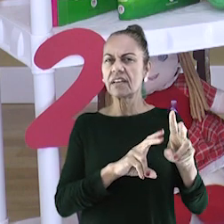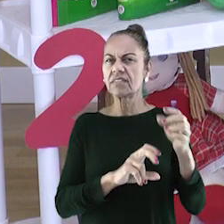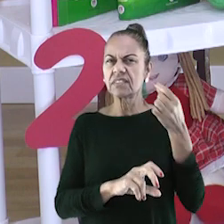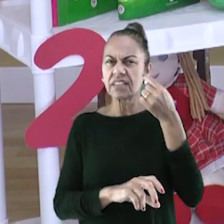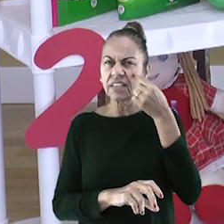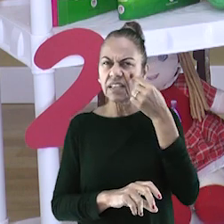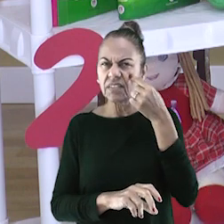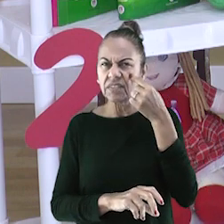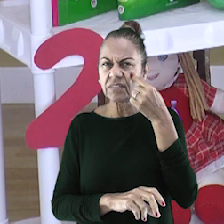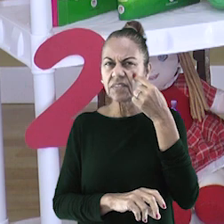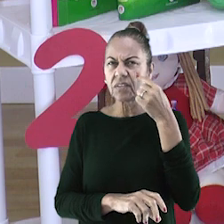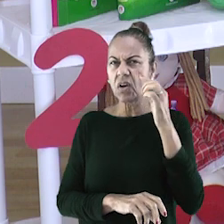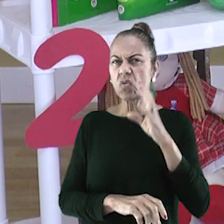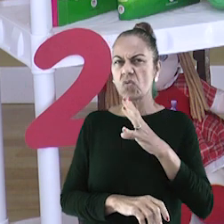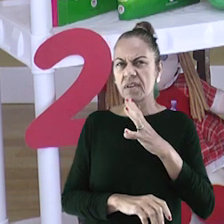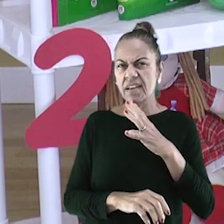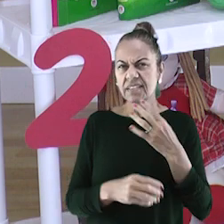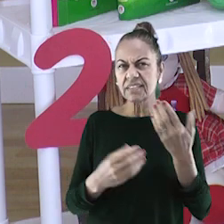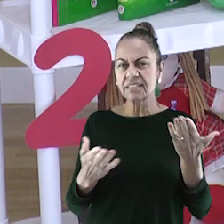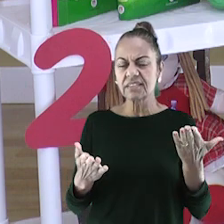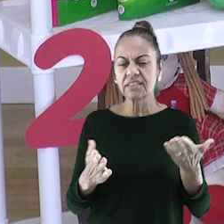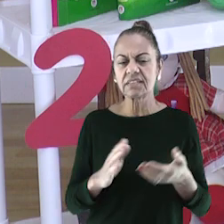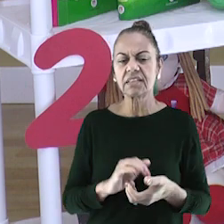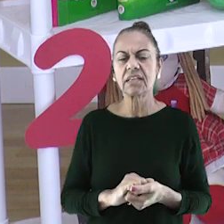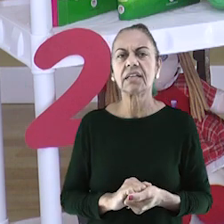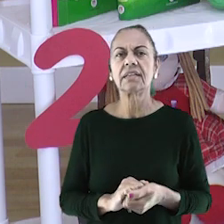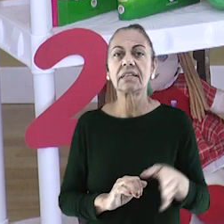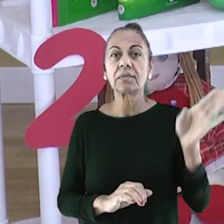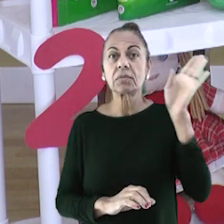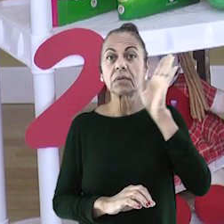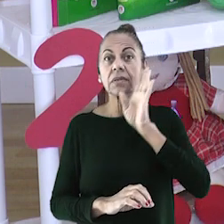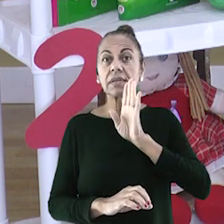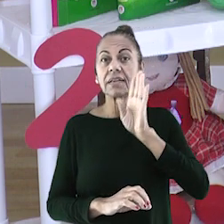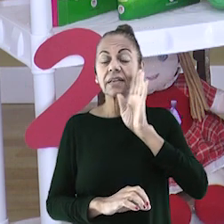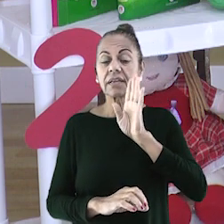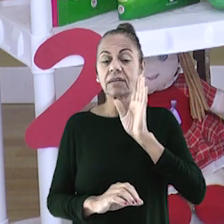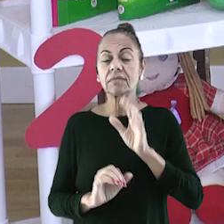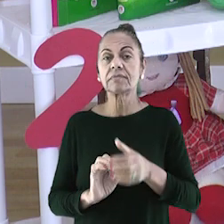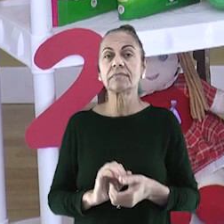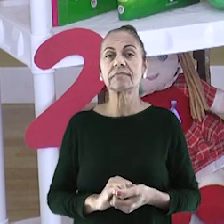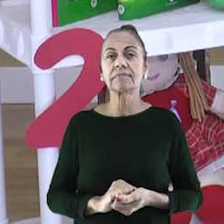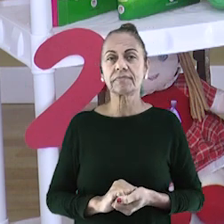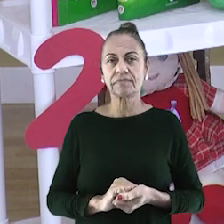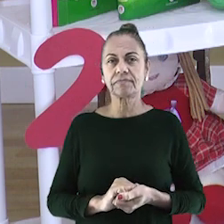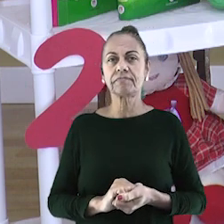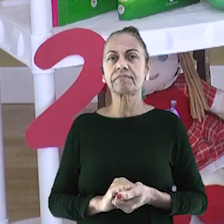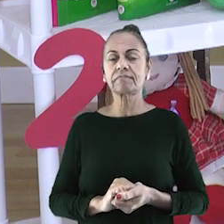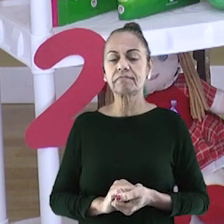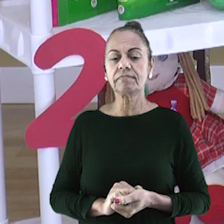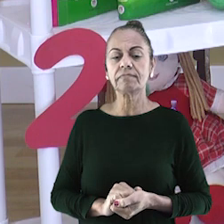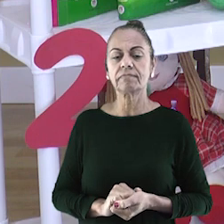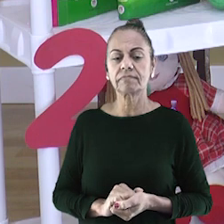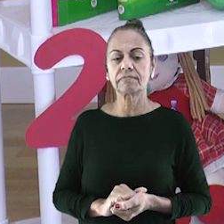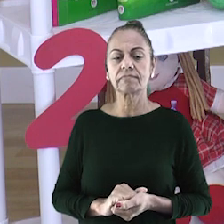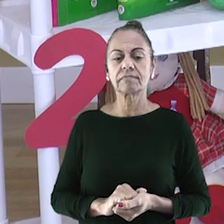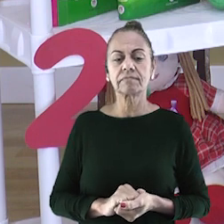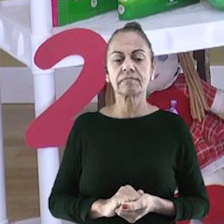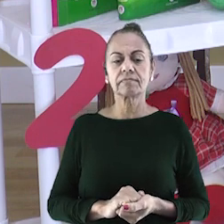areia cinética, tem vários nomes para o mesmo biquíni. É uma areia bem diferente. Vocês já viram?